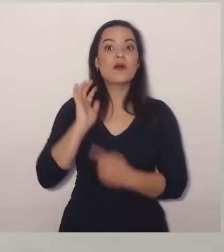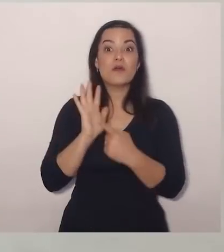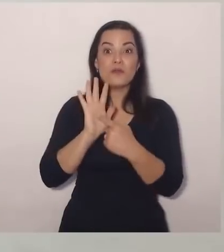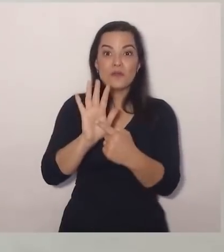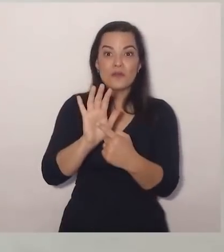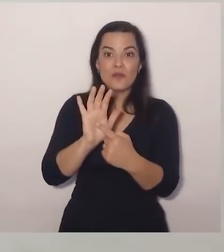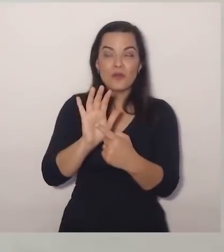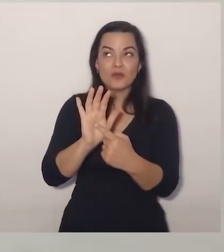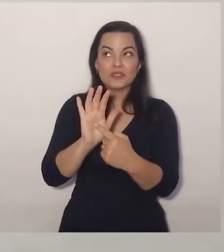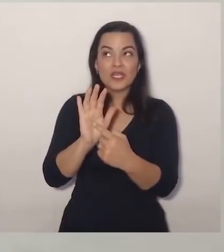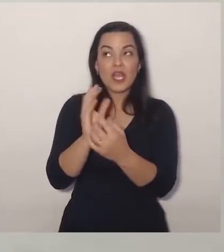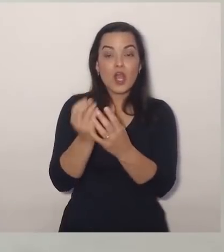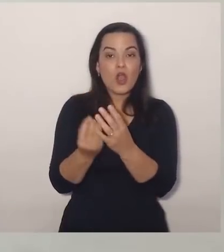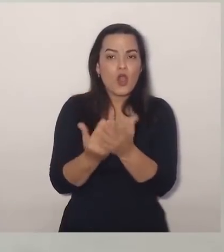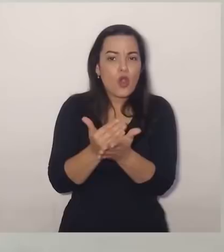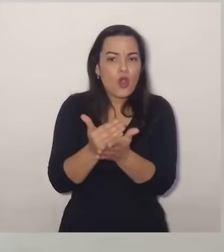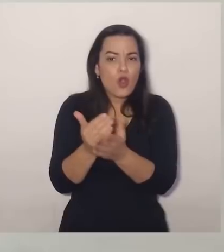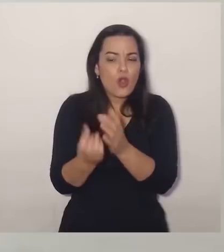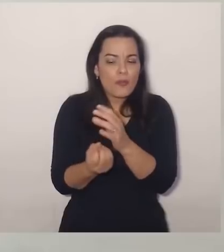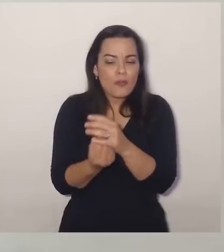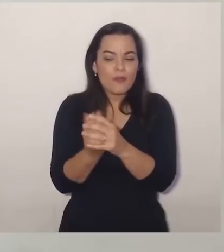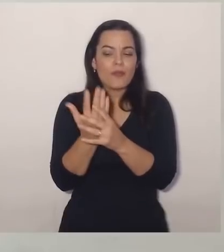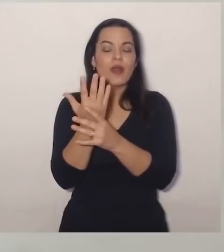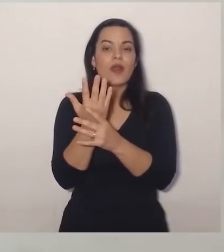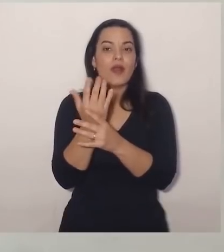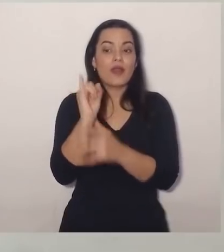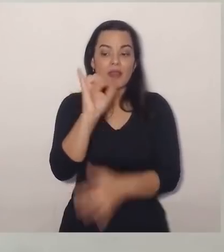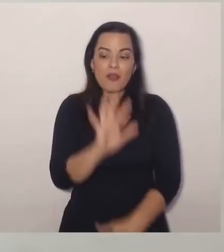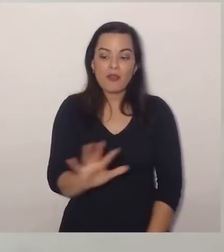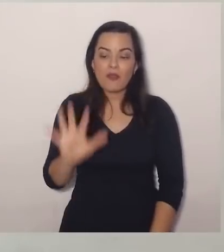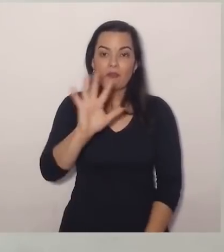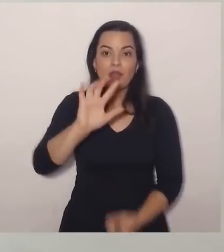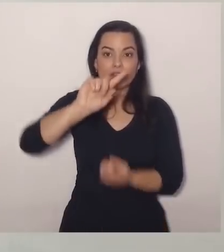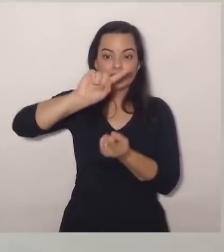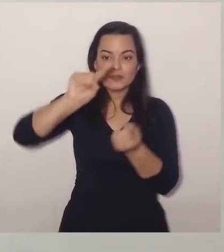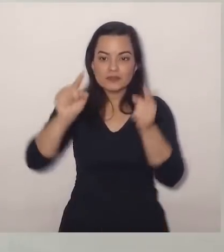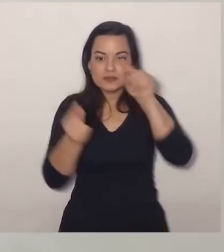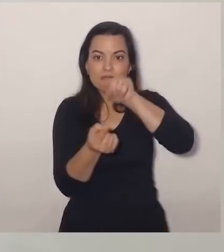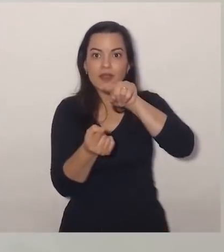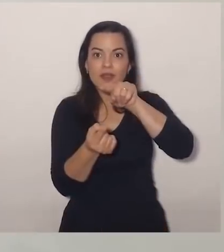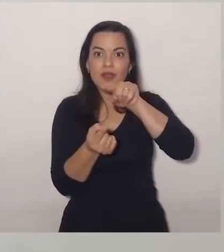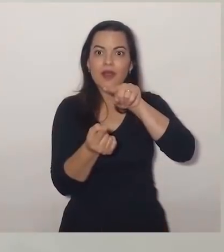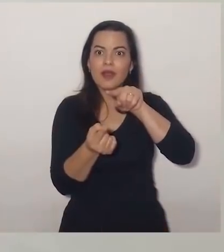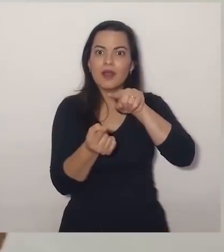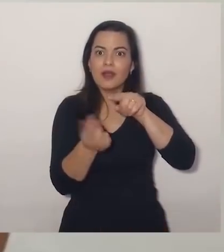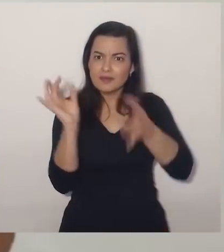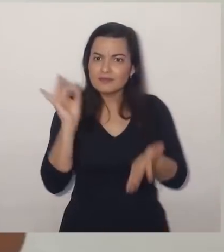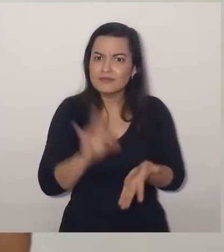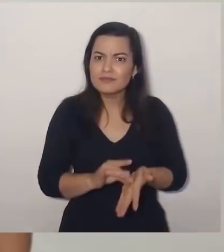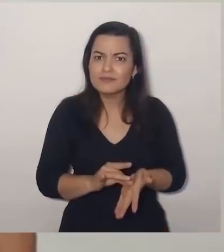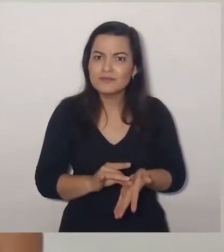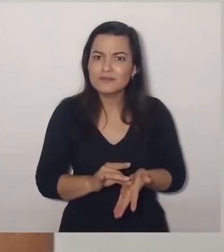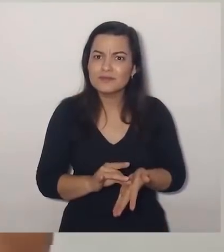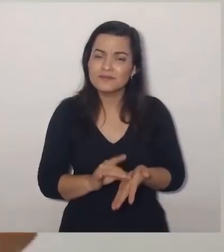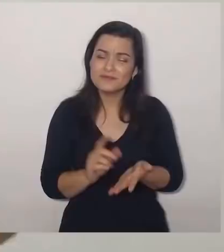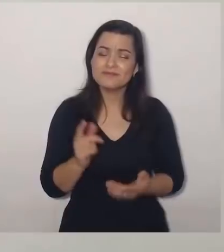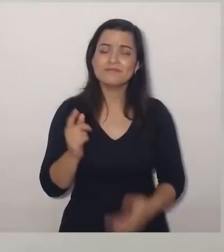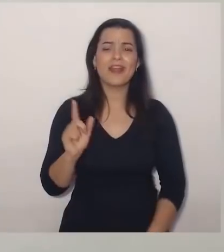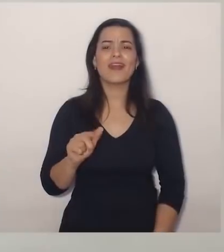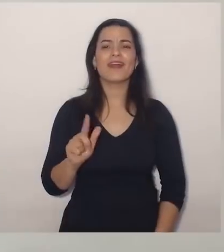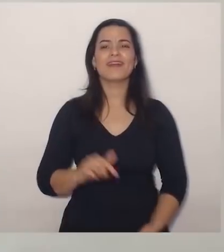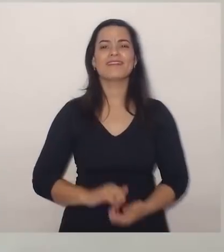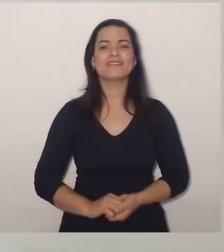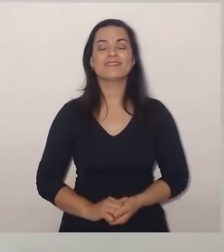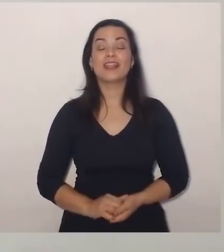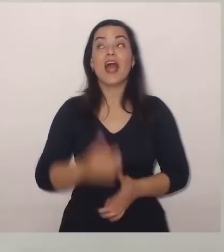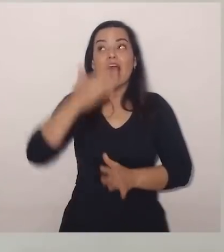de cabeça para baixo? É isso mesmo. Ah, uma coisa que a Pro esqueceu